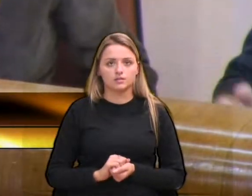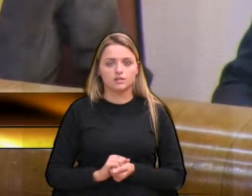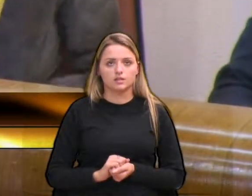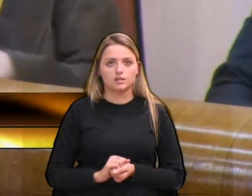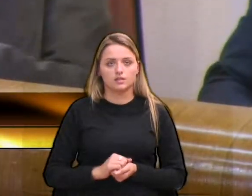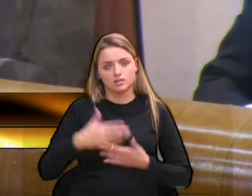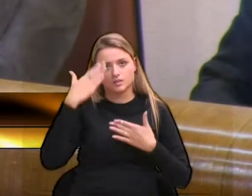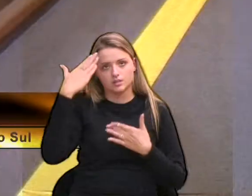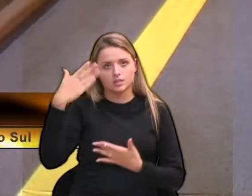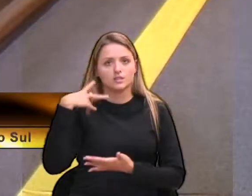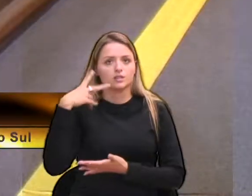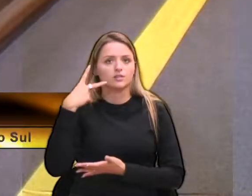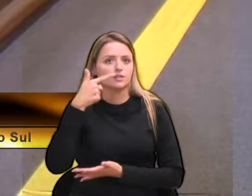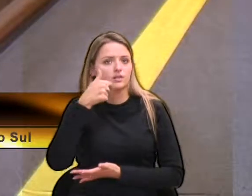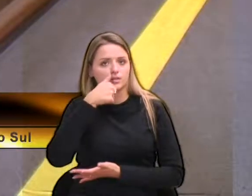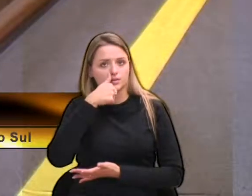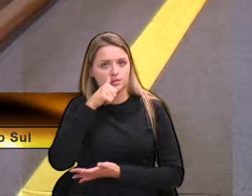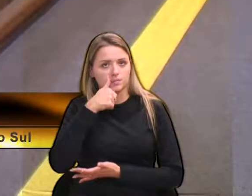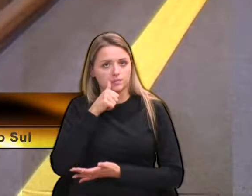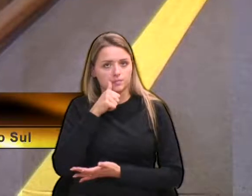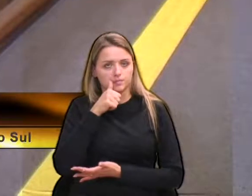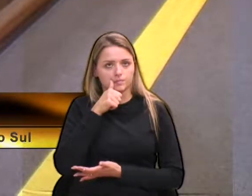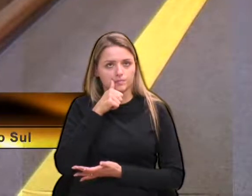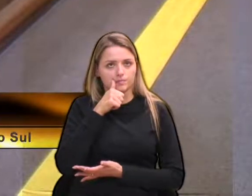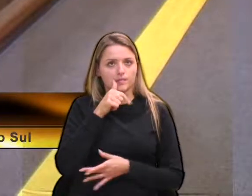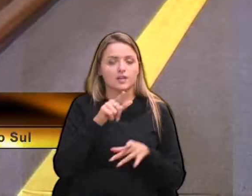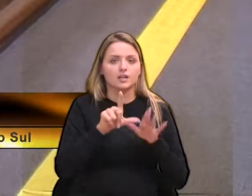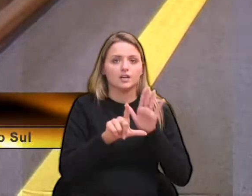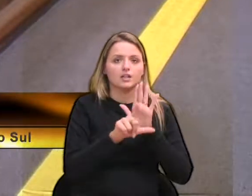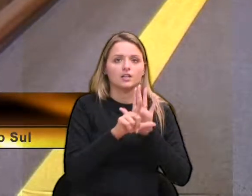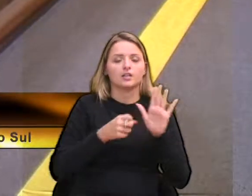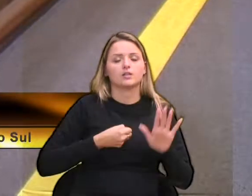Muito obrigado, vereadora Paula Iores. A Lei número